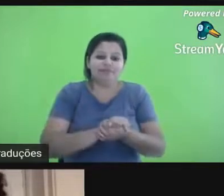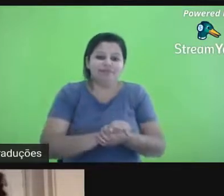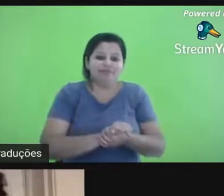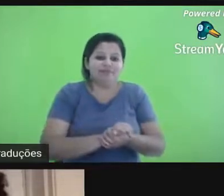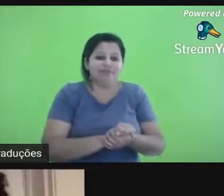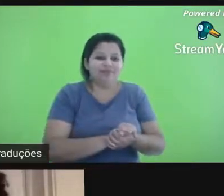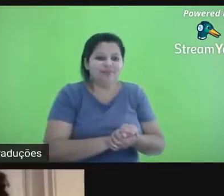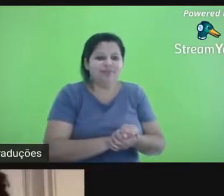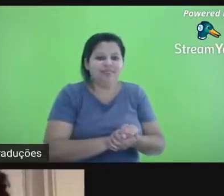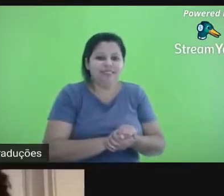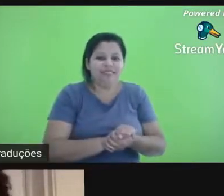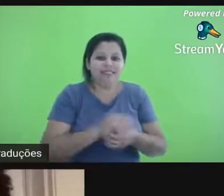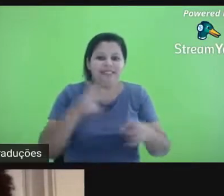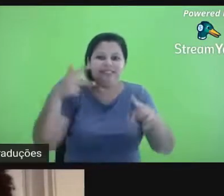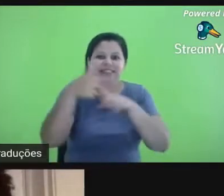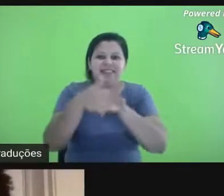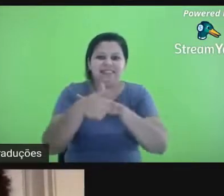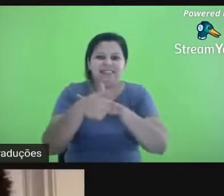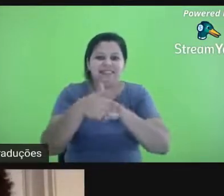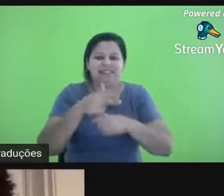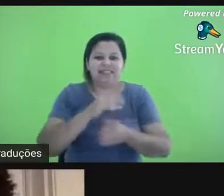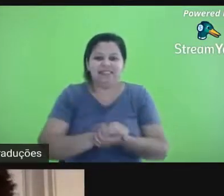Vou guardar um pouquinho. Caiu.